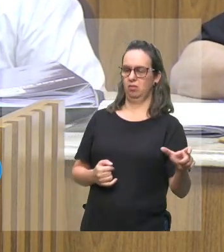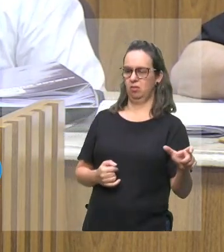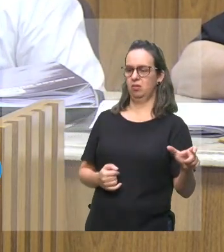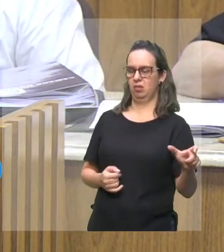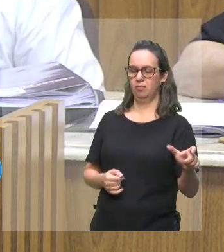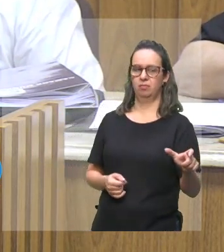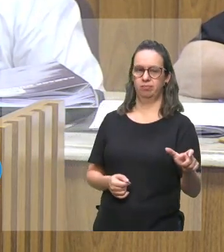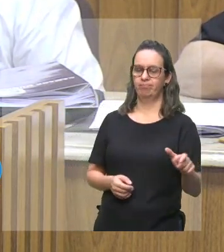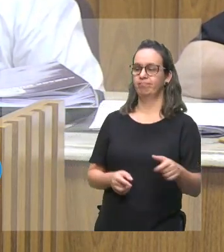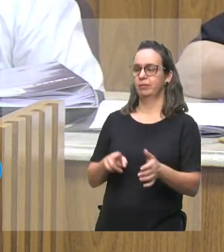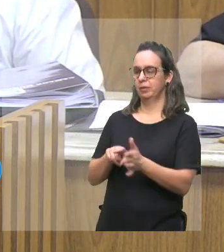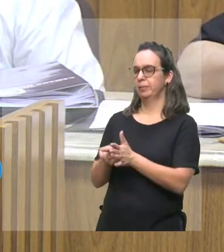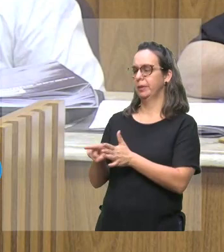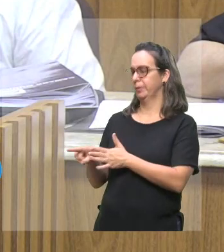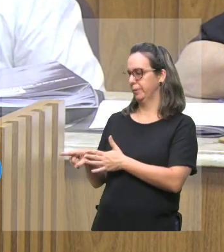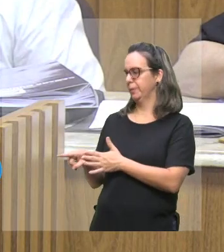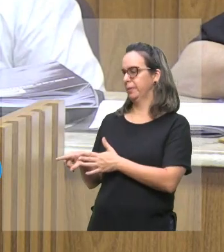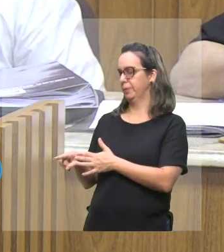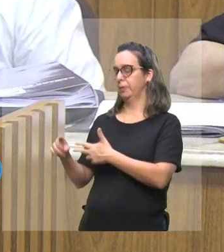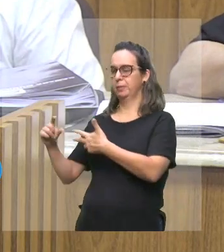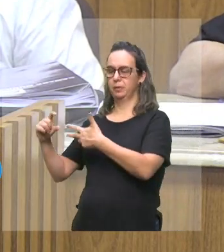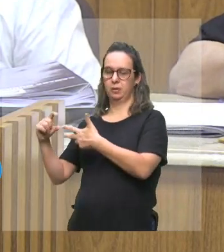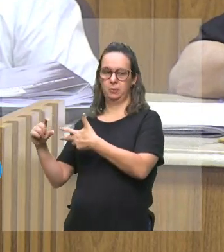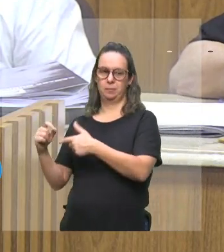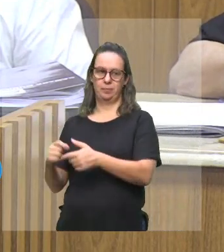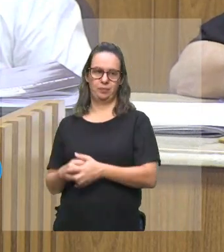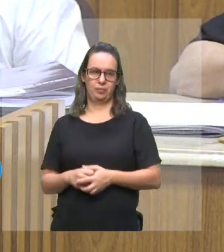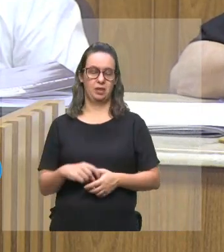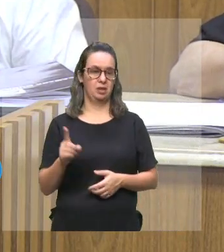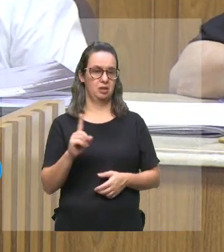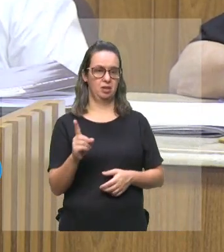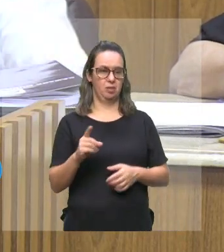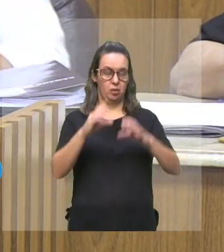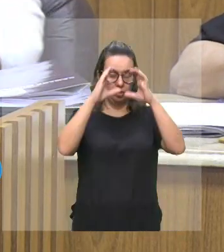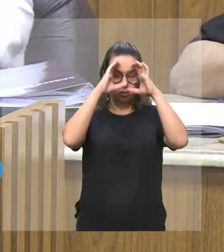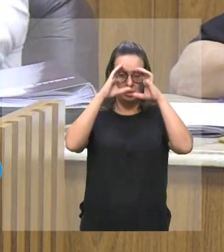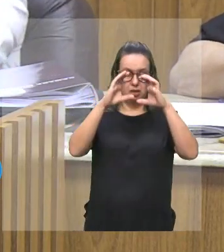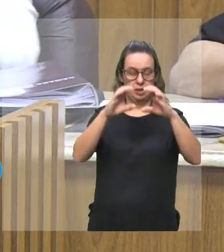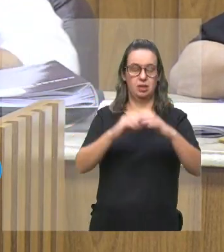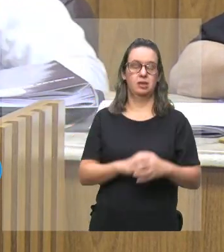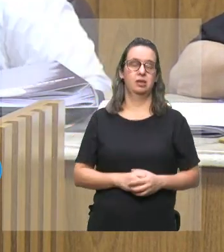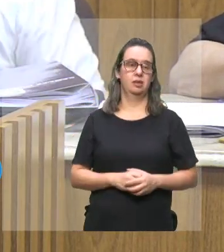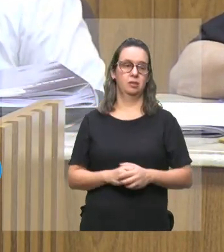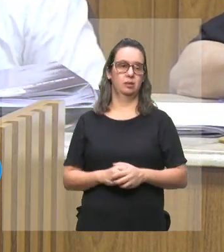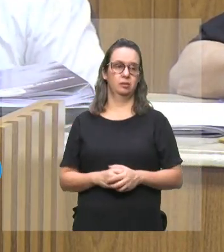assunto, ferindo o princípio constitucional que tem a Câmara de